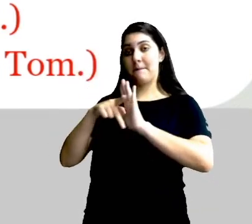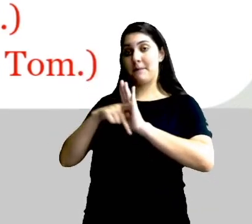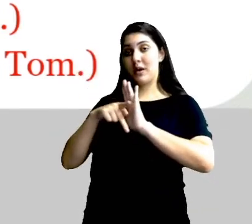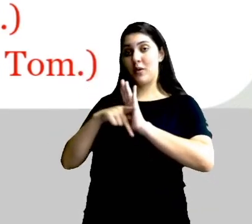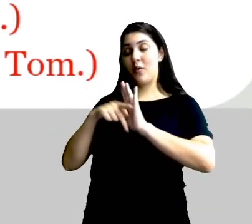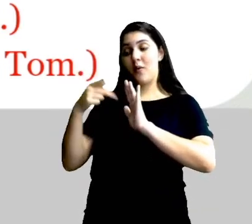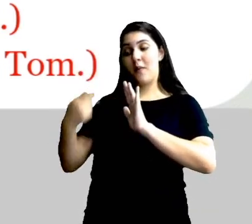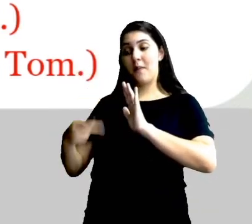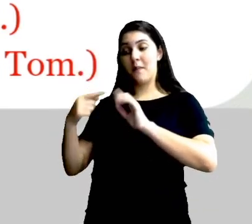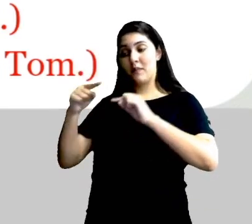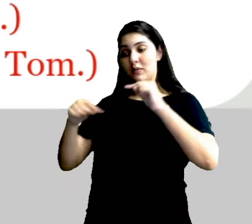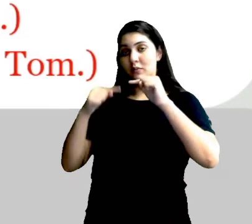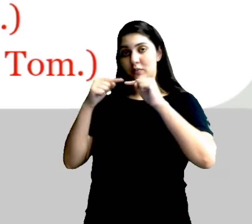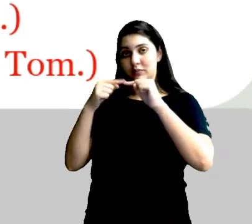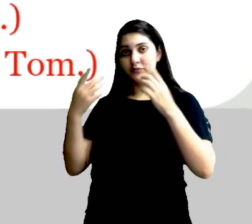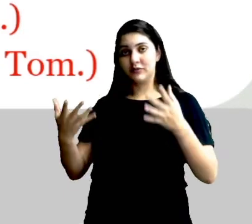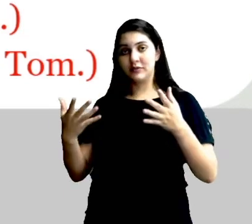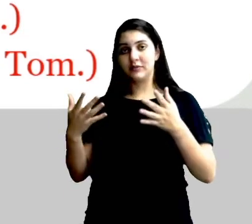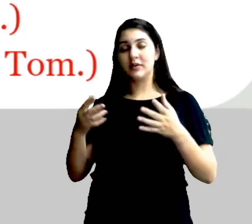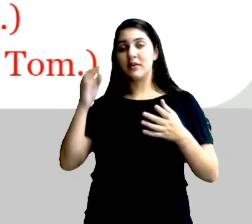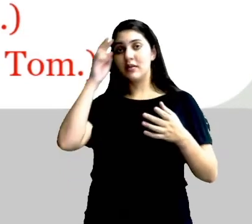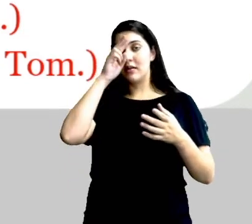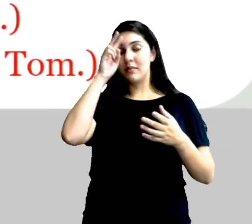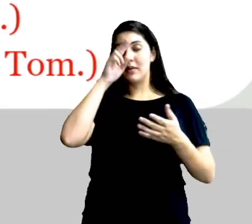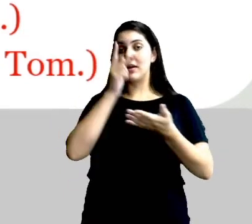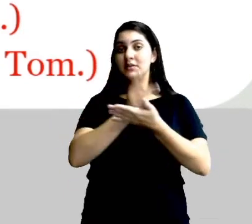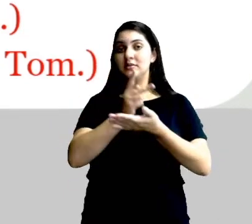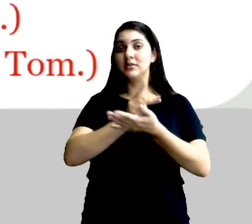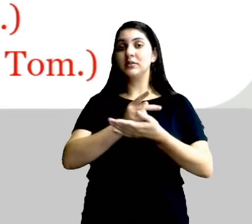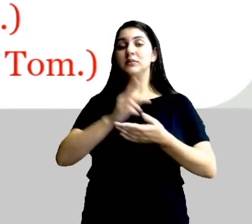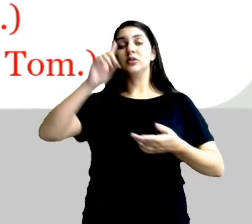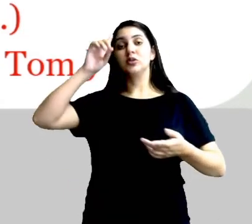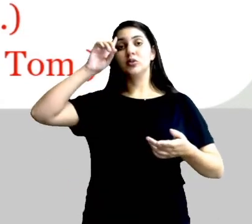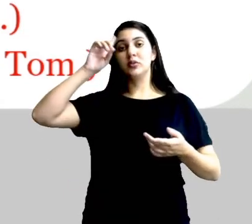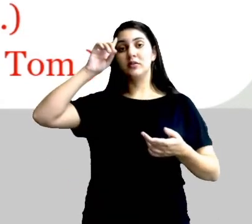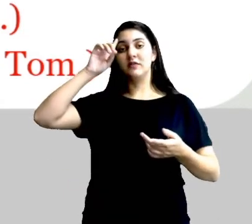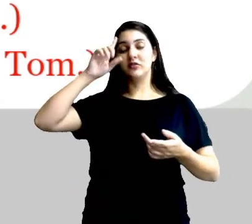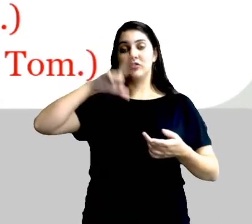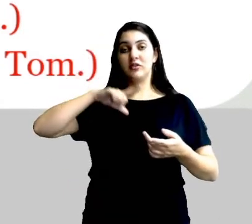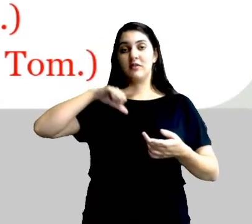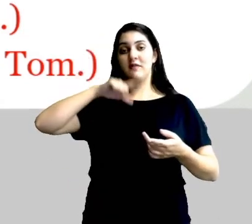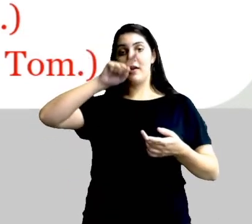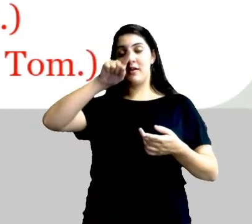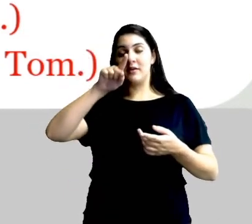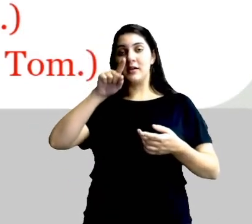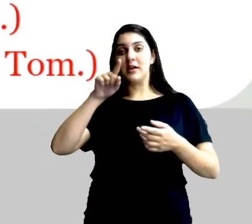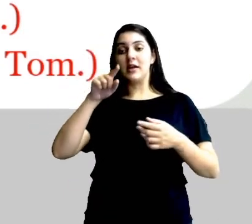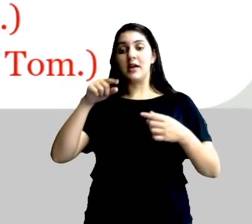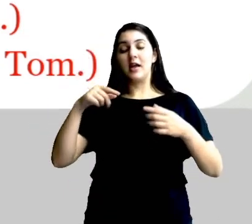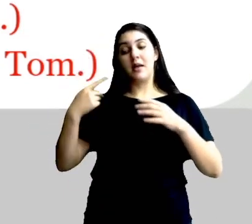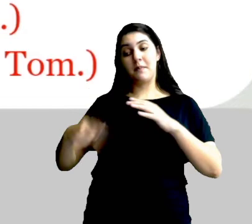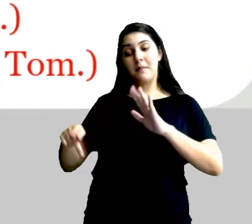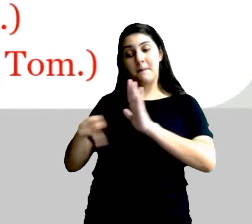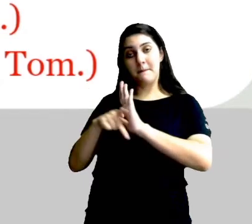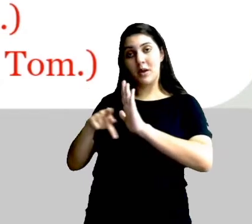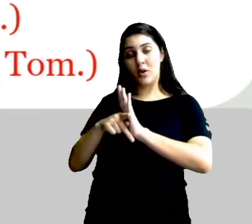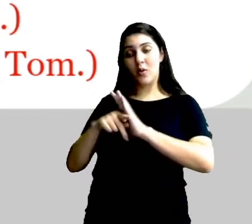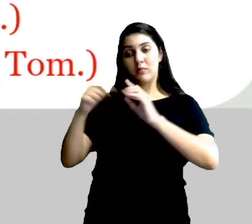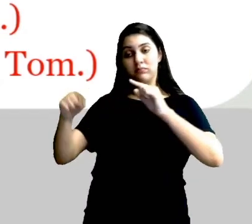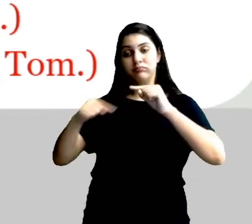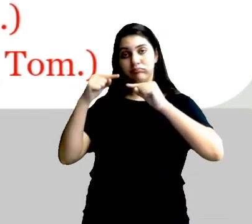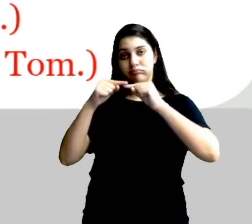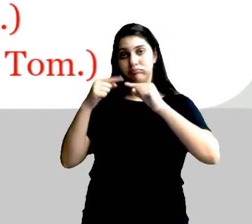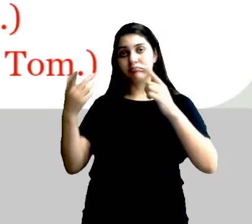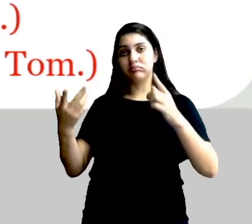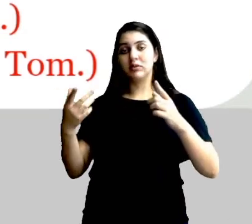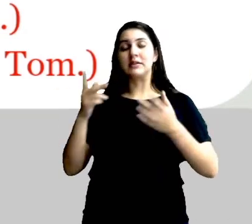dessa pessoa com o objeto. Então, você vai lembrar sempre, toda vez que tiver a posse de alguém relacionada ao objeto,